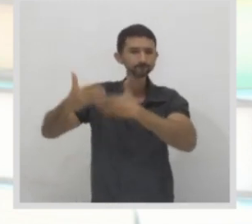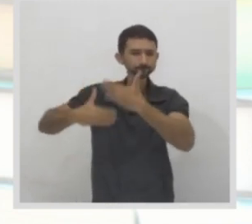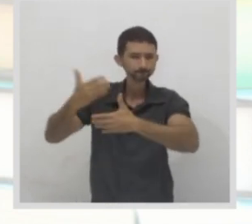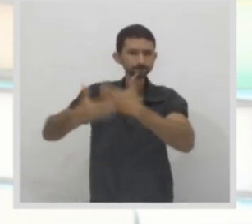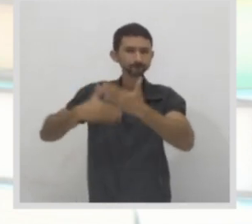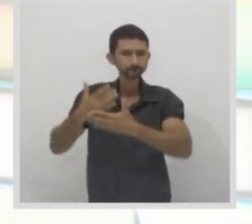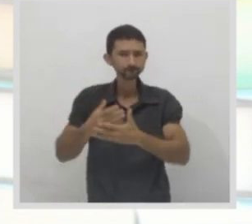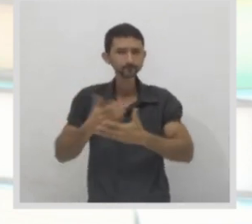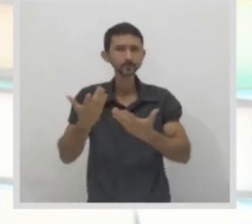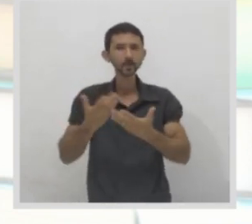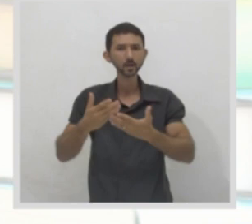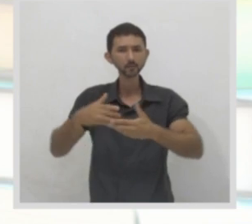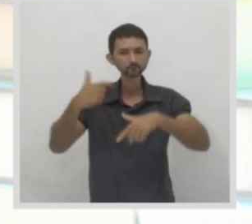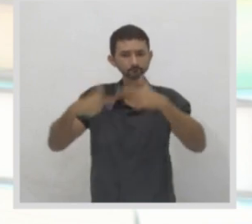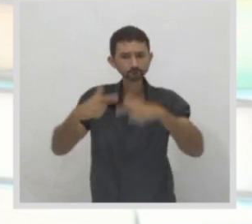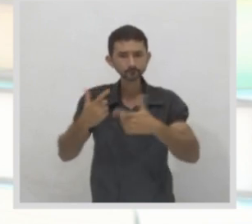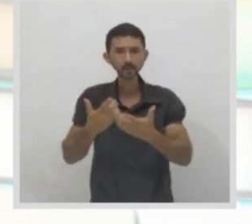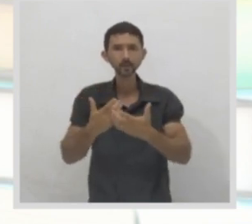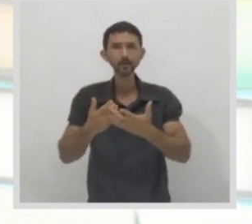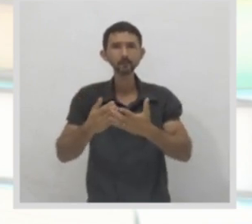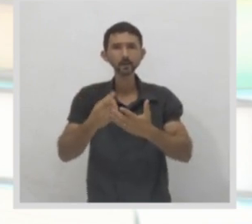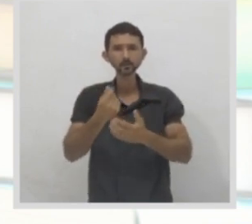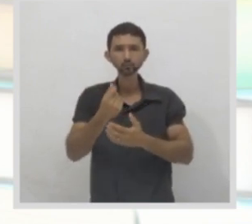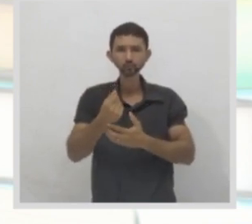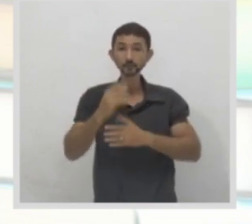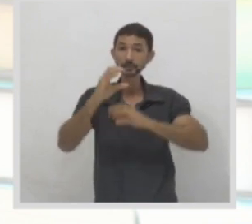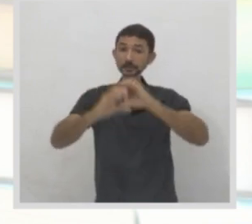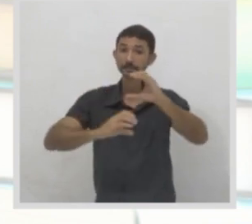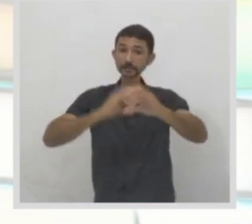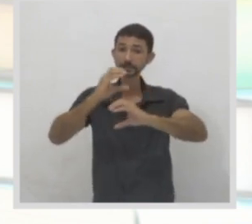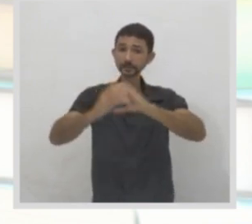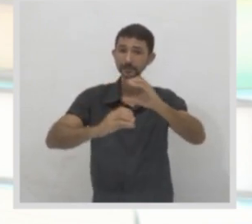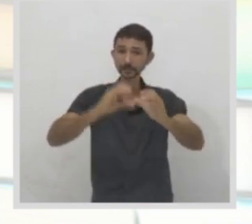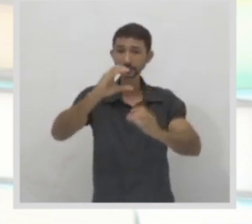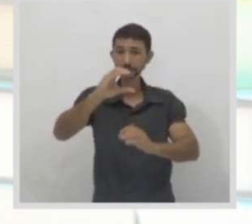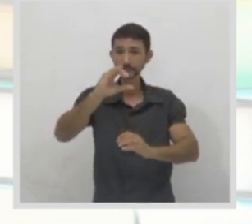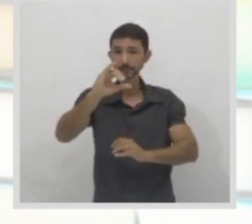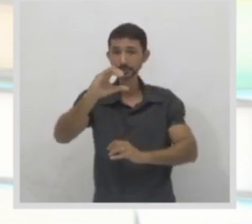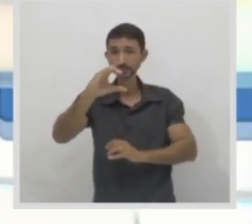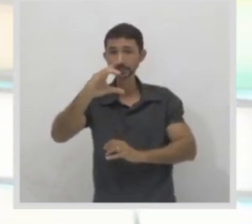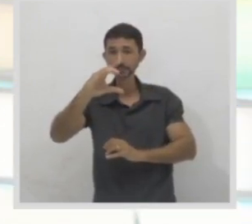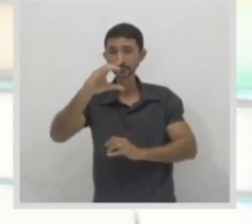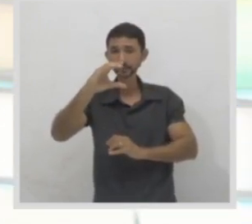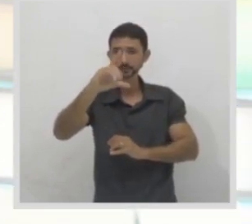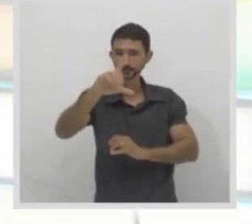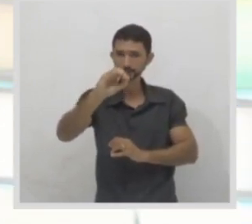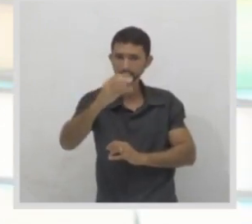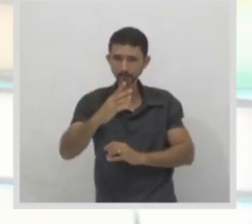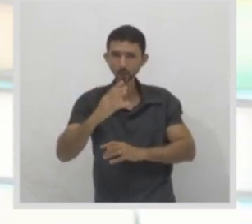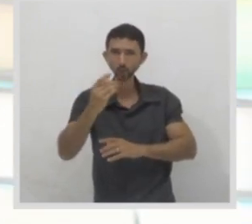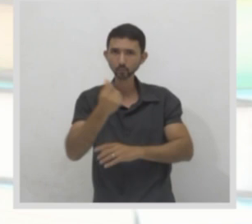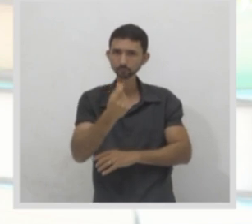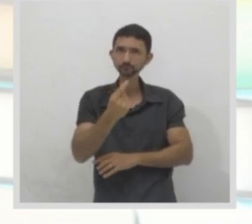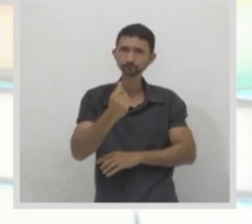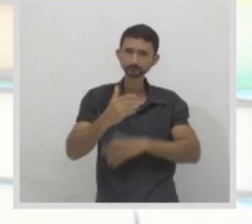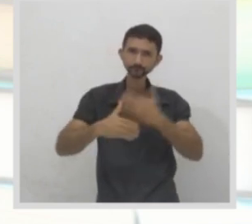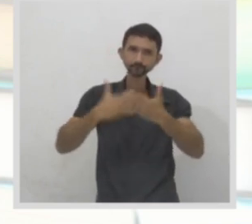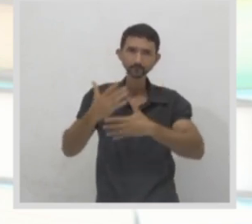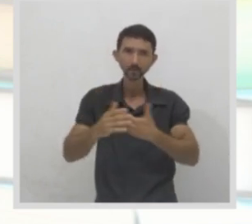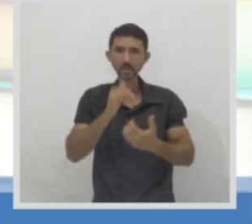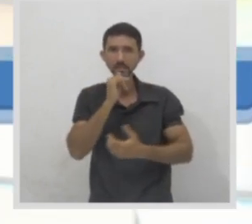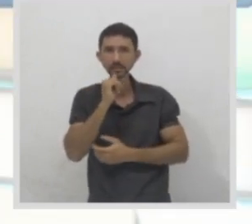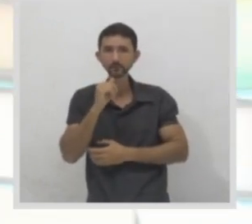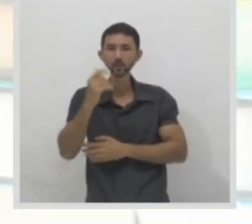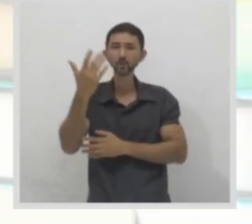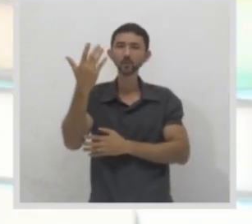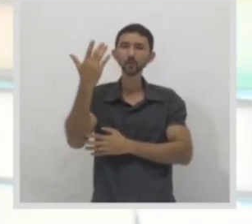atividades econômicas, que nós vamos chamar de ciclos econômicos. Nós temos diversos ciclos econômicos: o pau-brasil, a cana-de-açúcar,